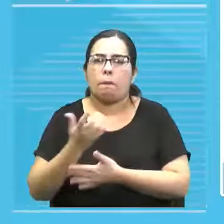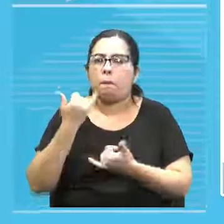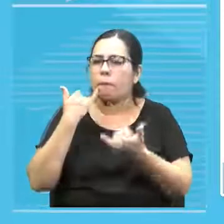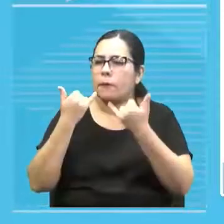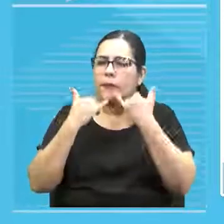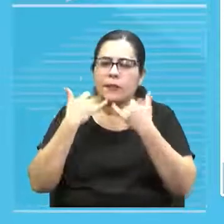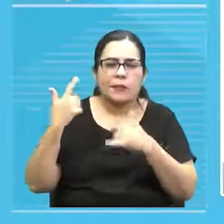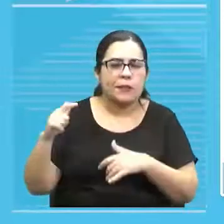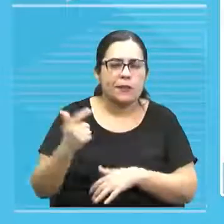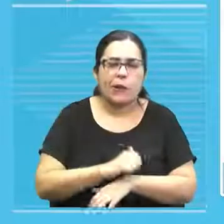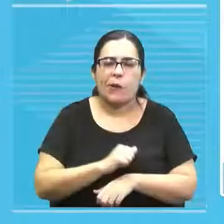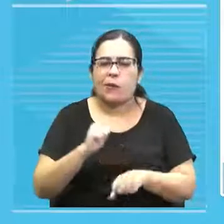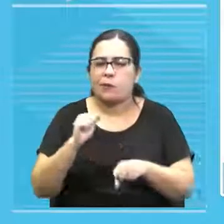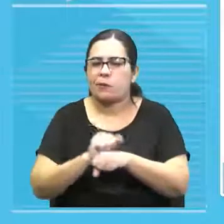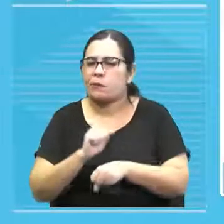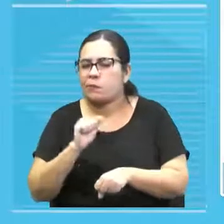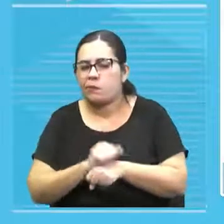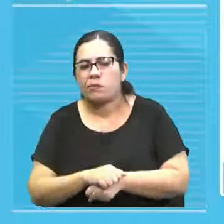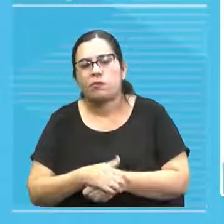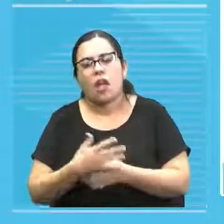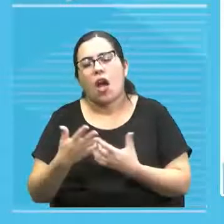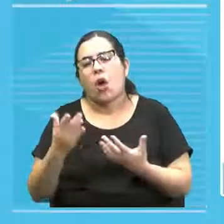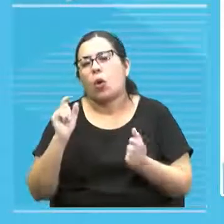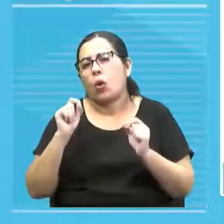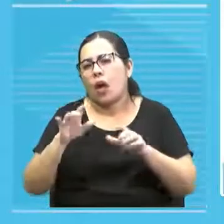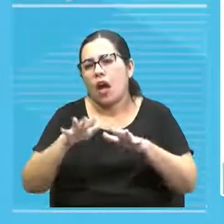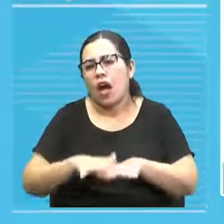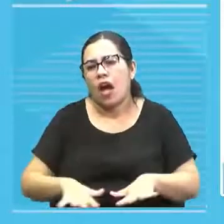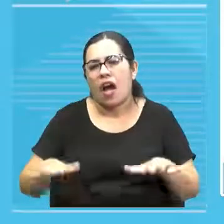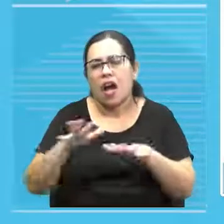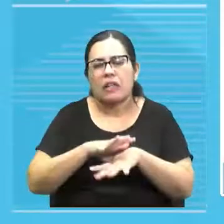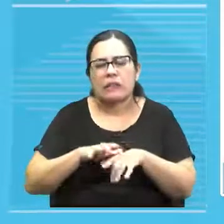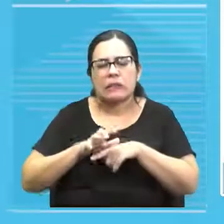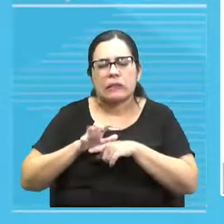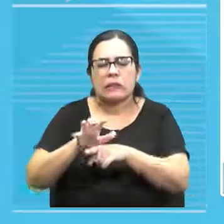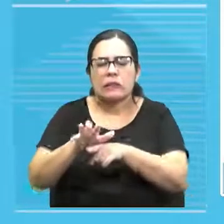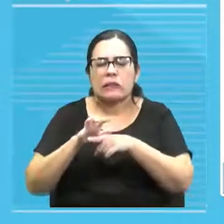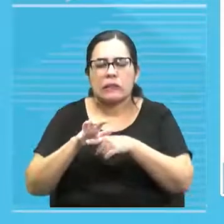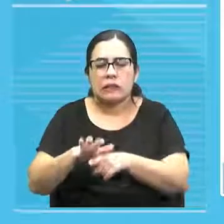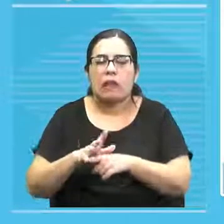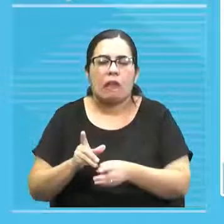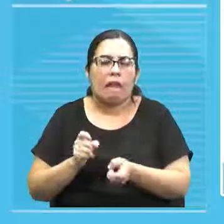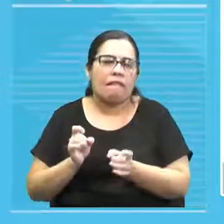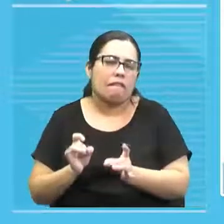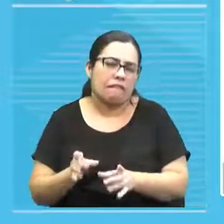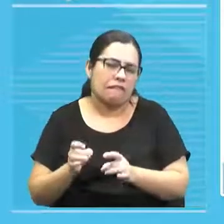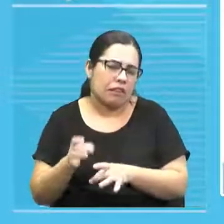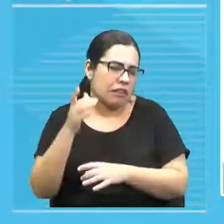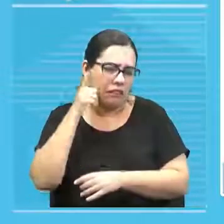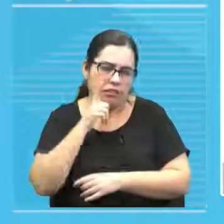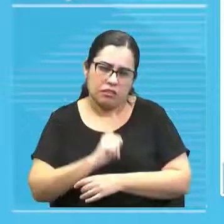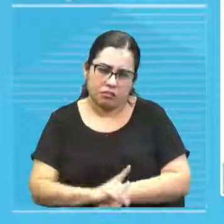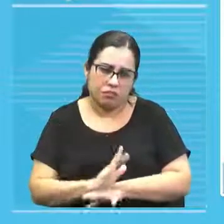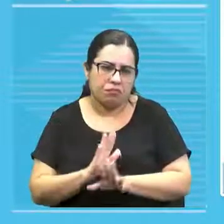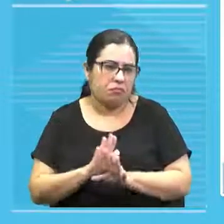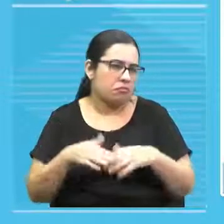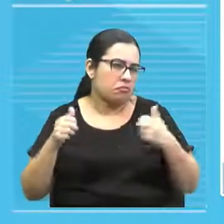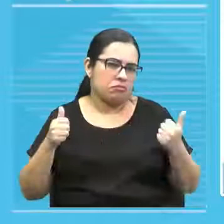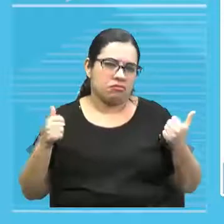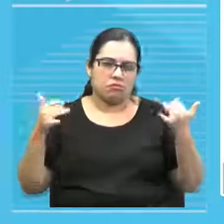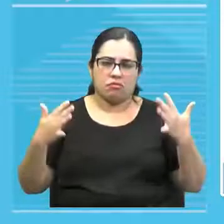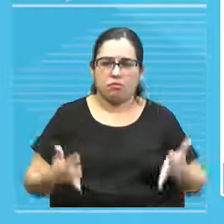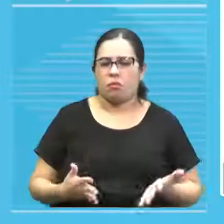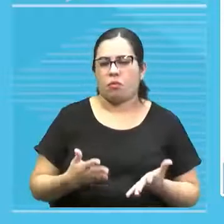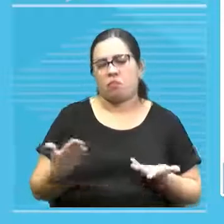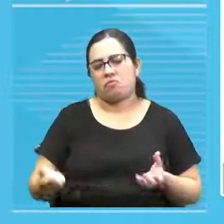maiores atenções da mídia e onde era mais fácil ela tentar fazer isso e ganhar mercado dizendo a